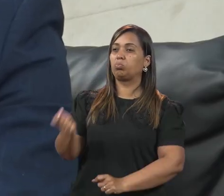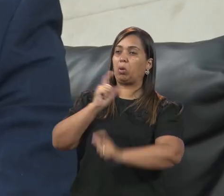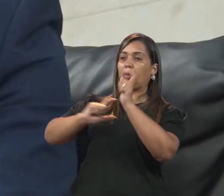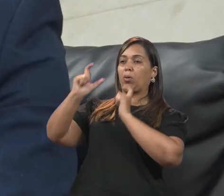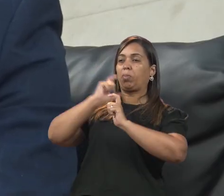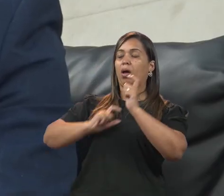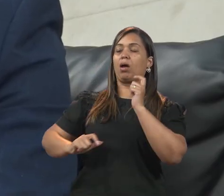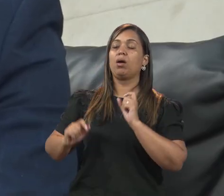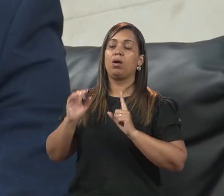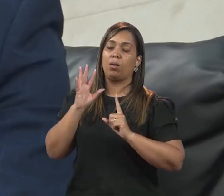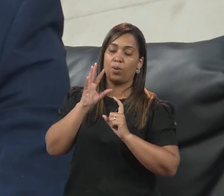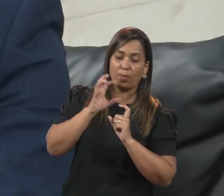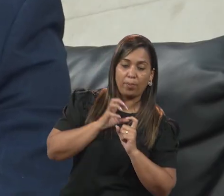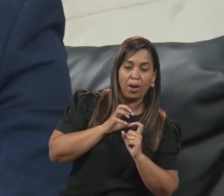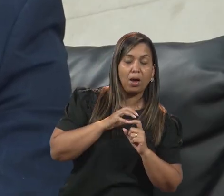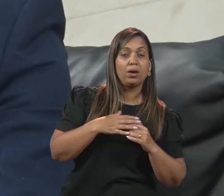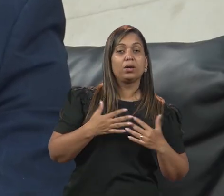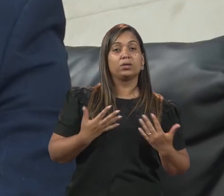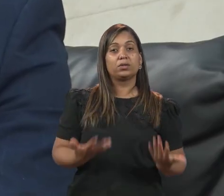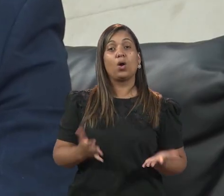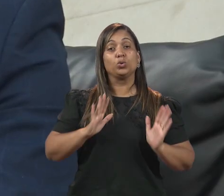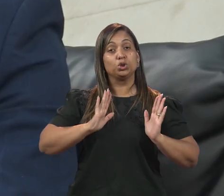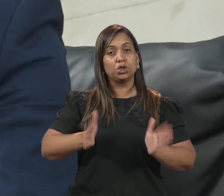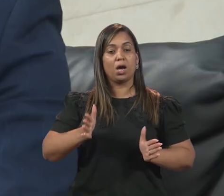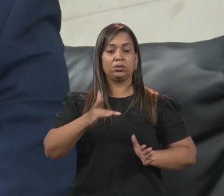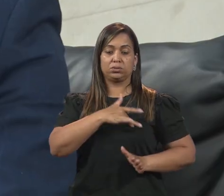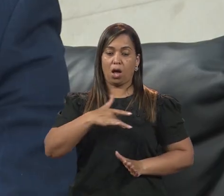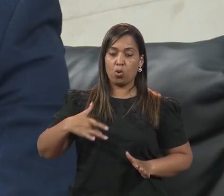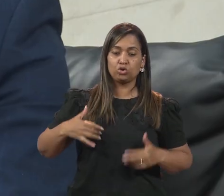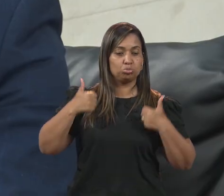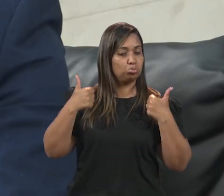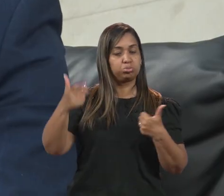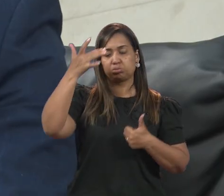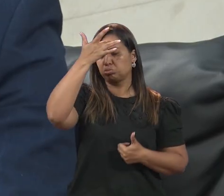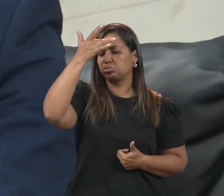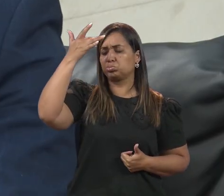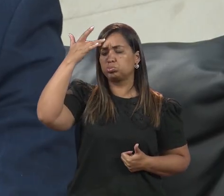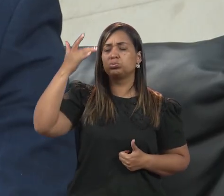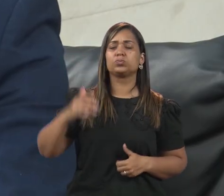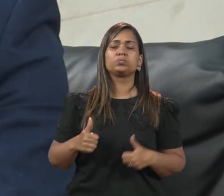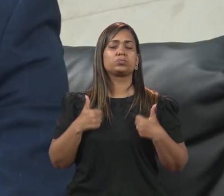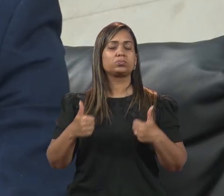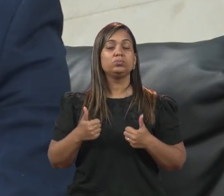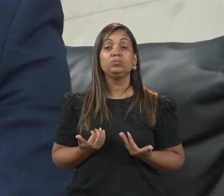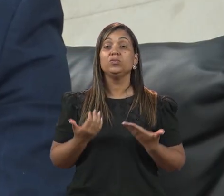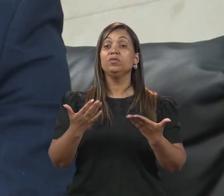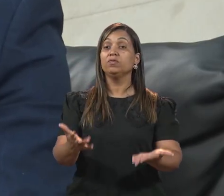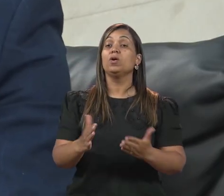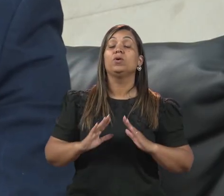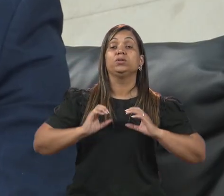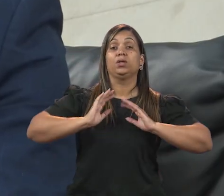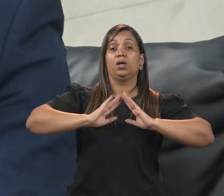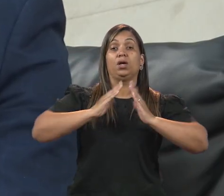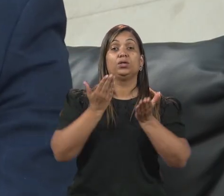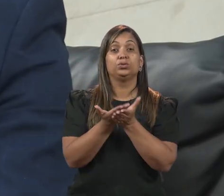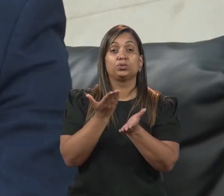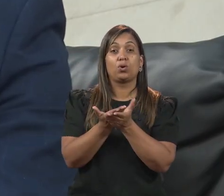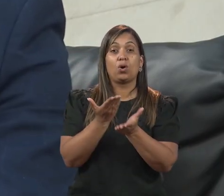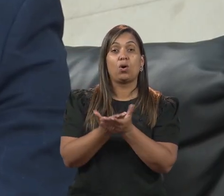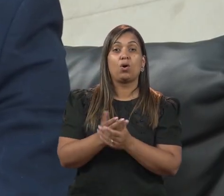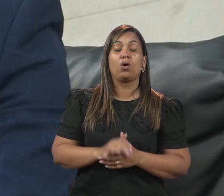jovens, hoje recuperados, com uma mentalidade diferente, levam até escolas